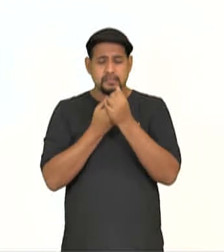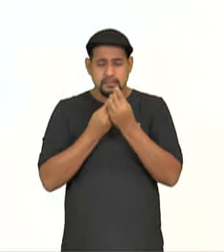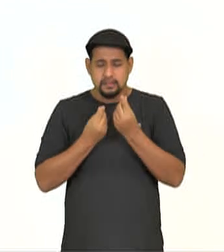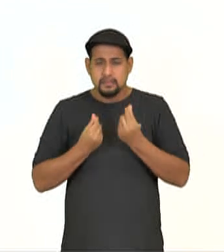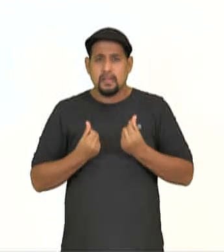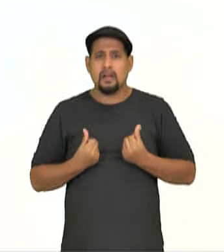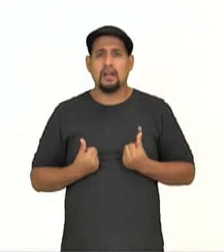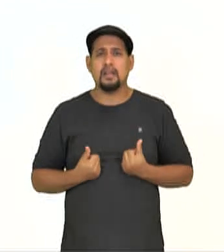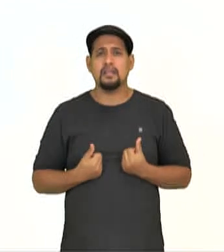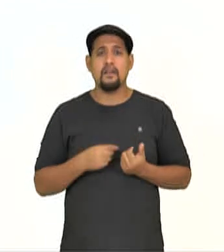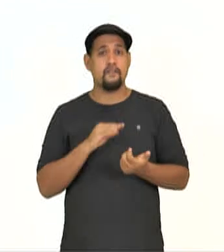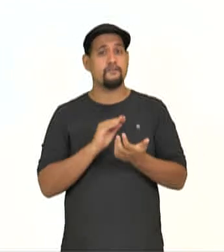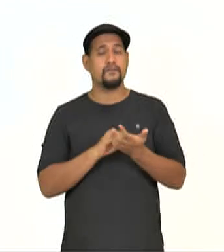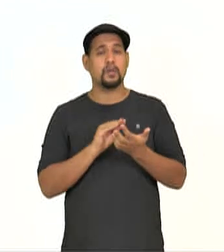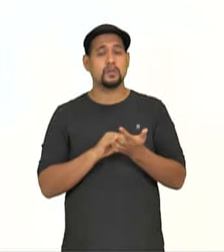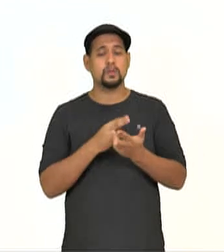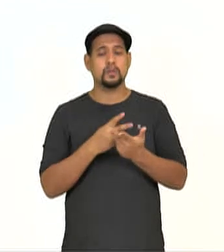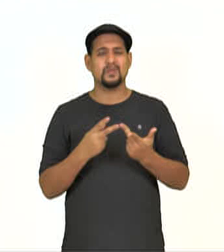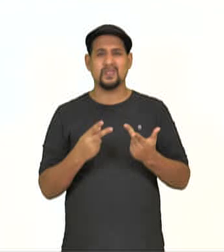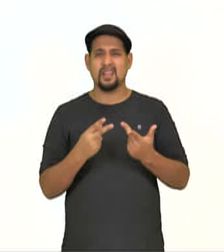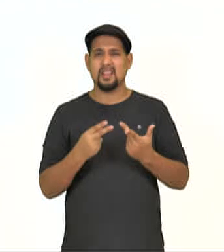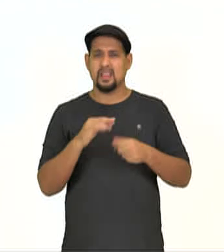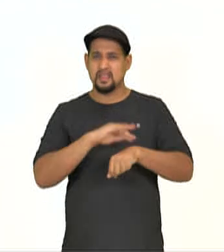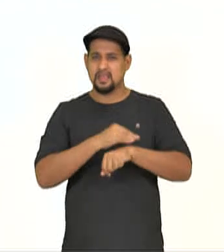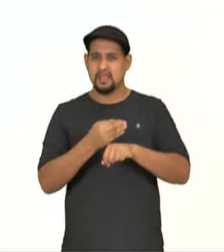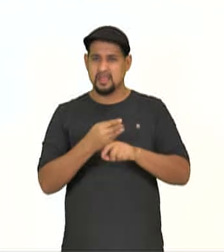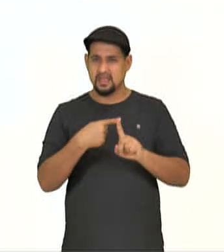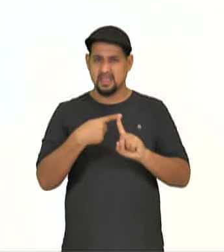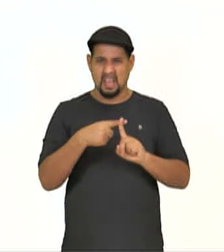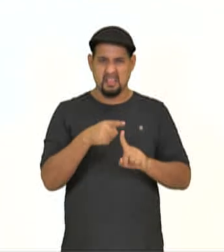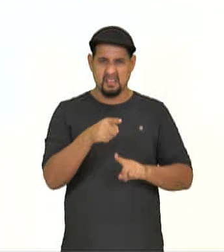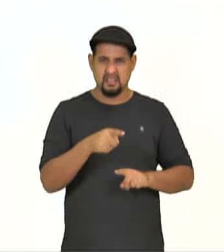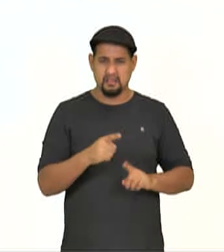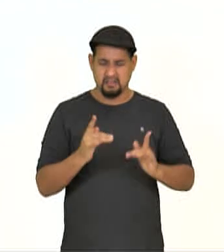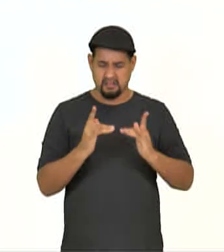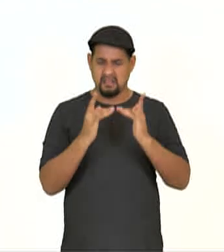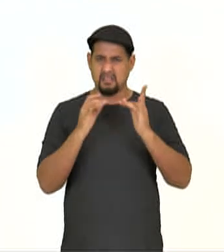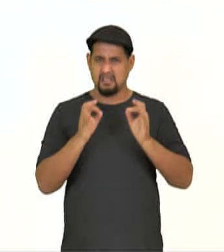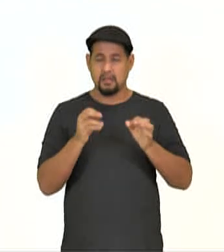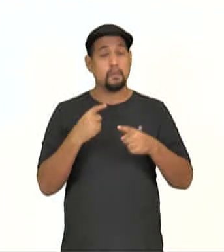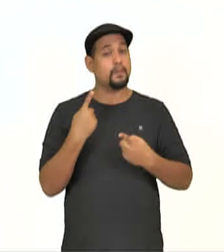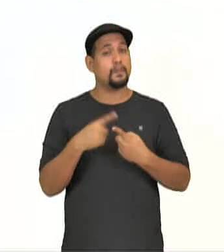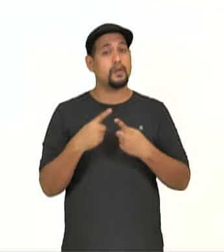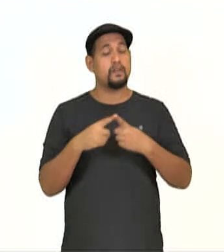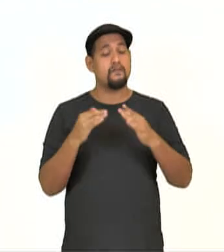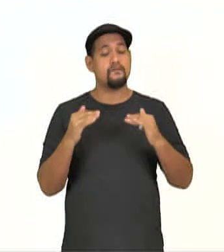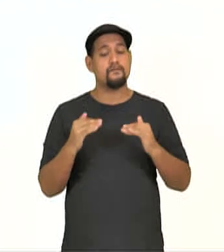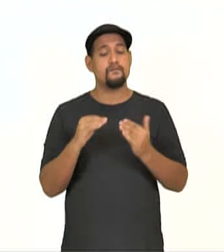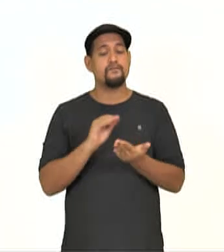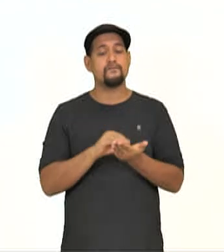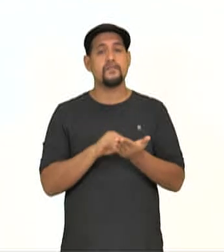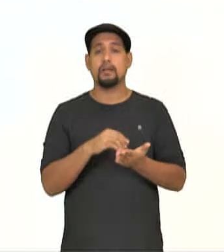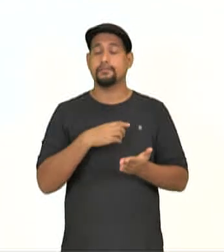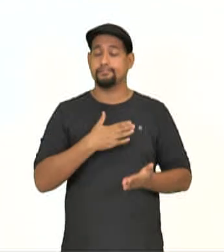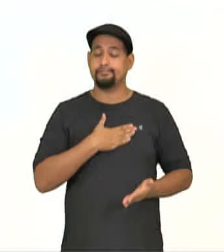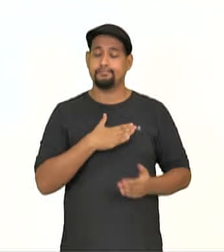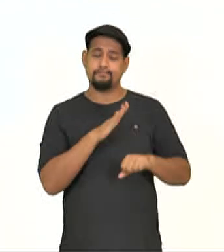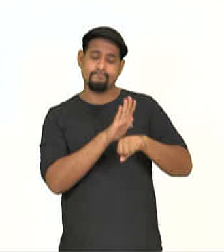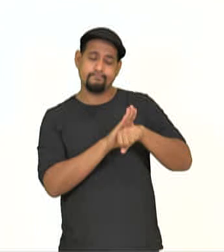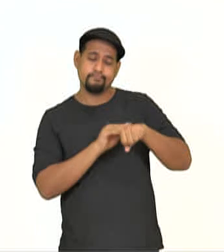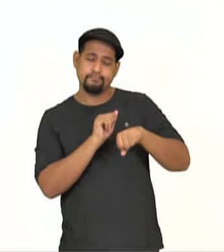ventura, faltou-te a ti na terra sepultura? Porque me falte a mim